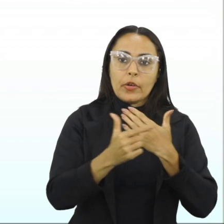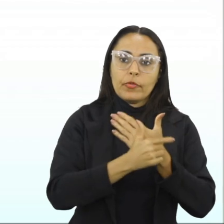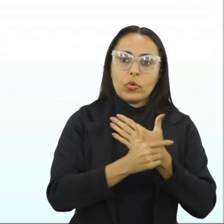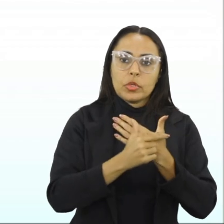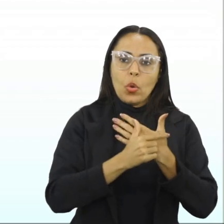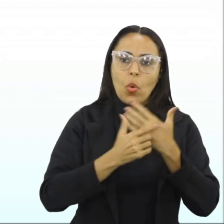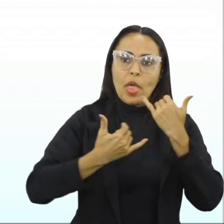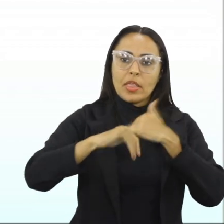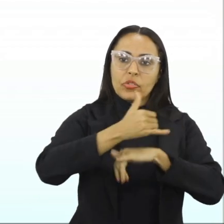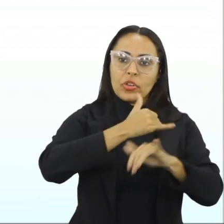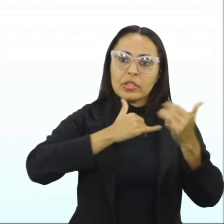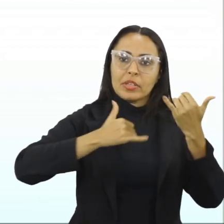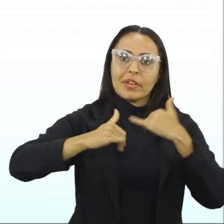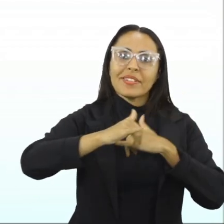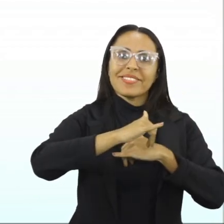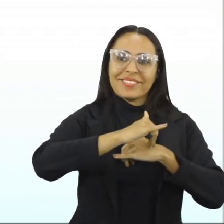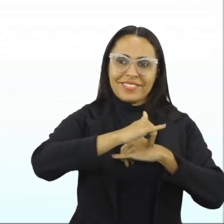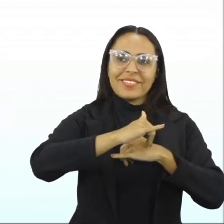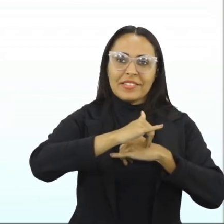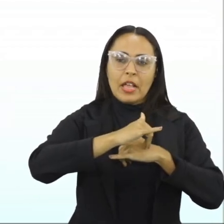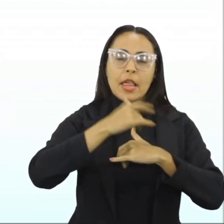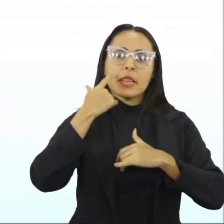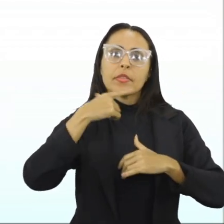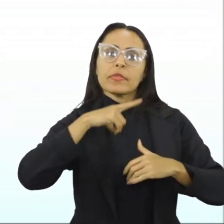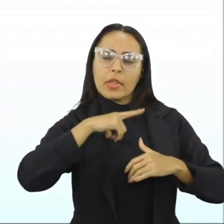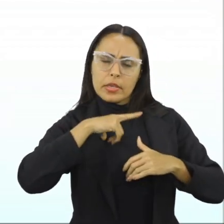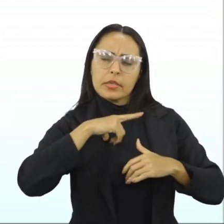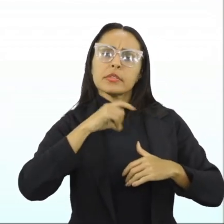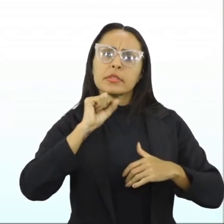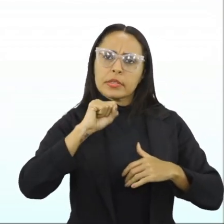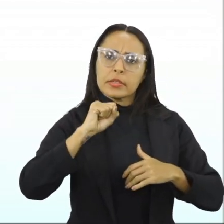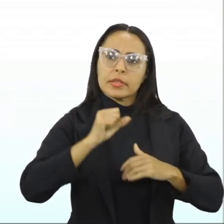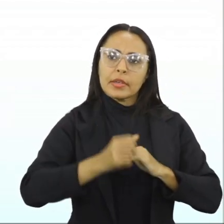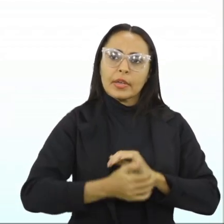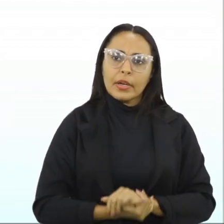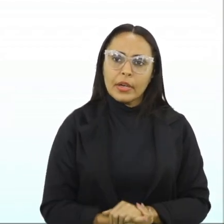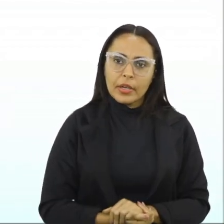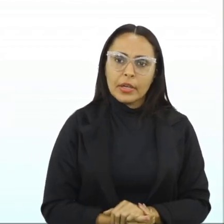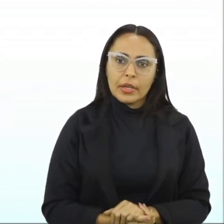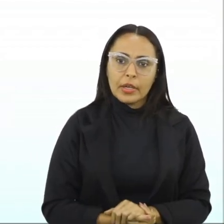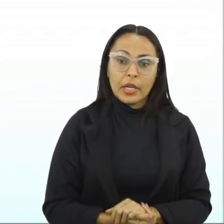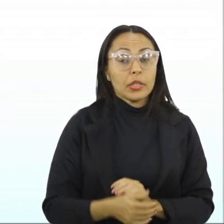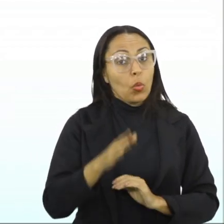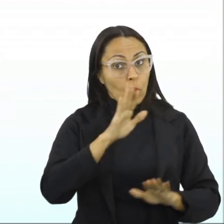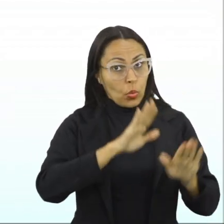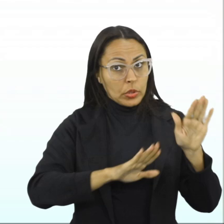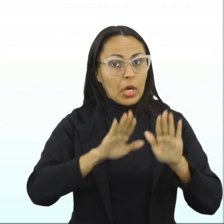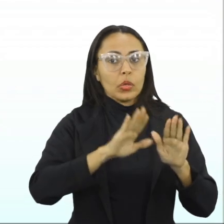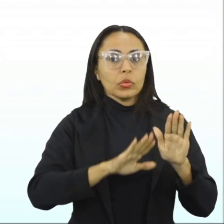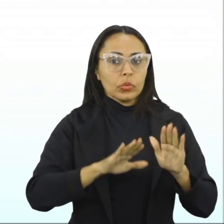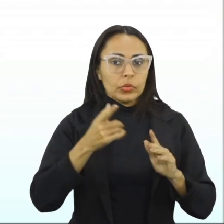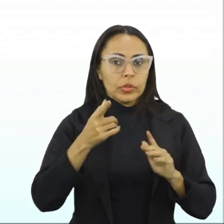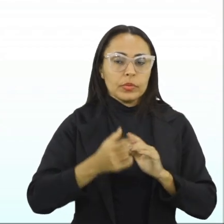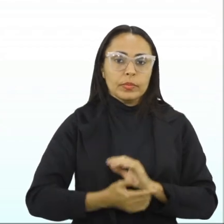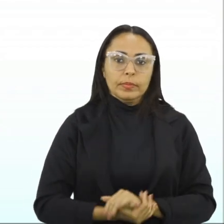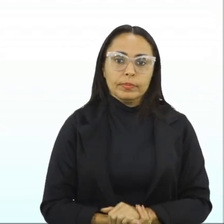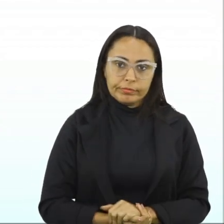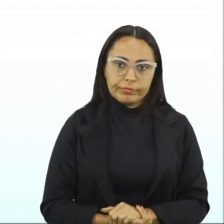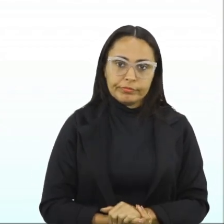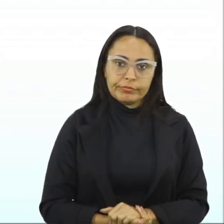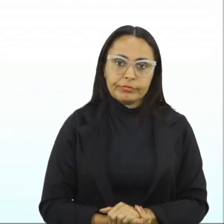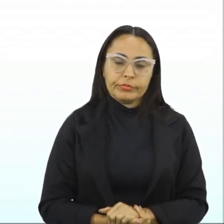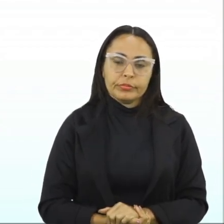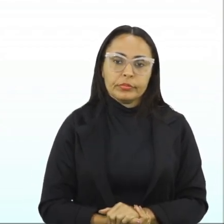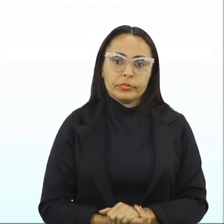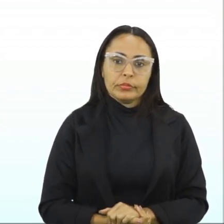função energética. Ele vai ter uma função energética. Tomem cuidado com isso. Eu